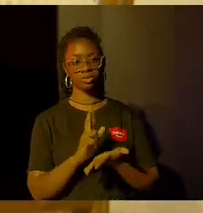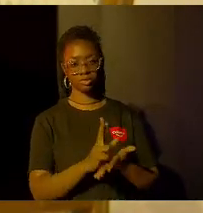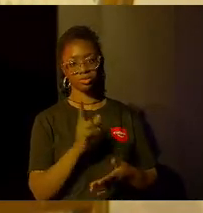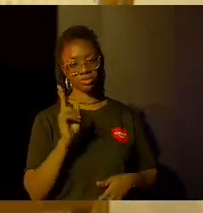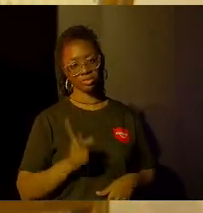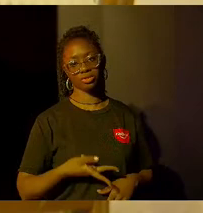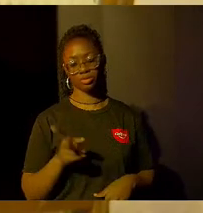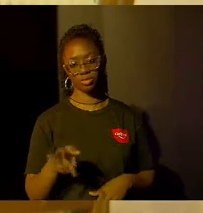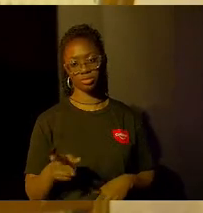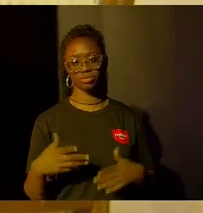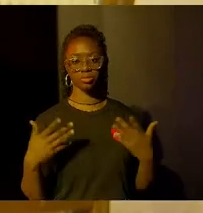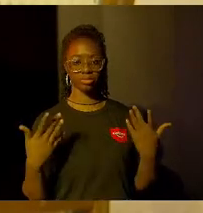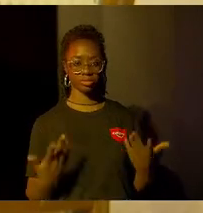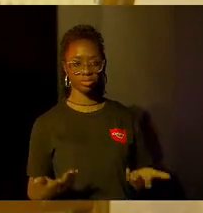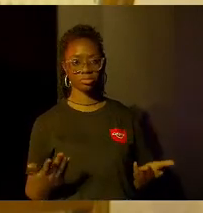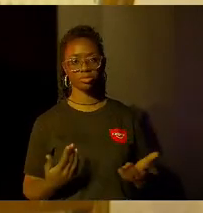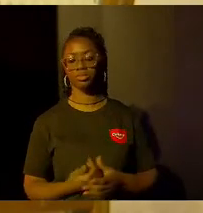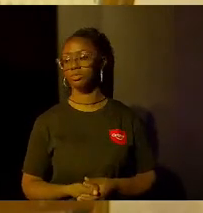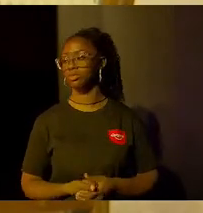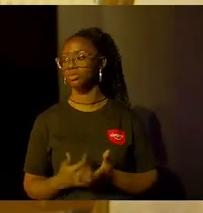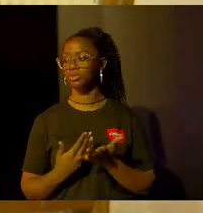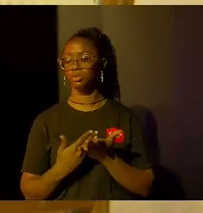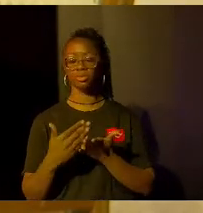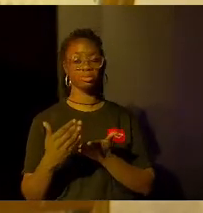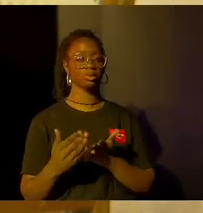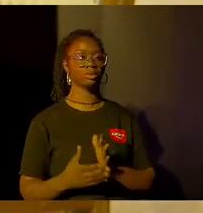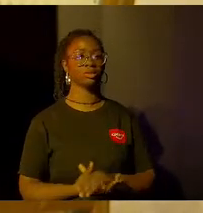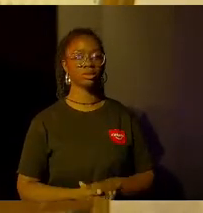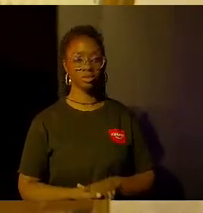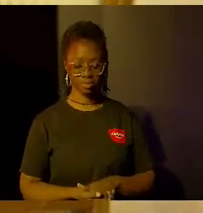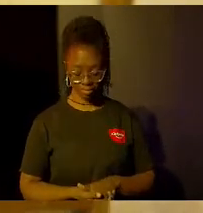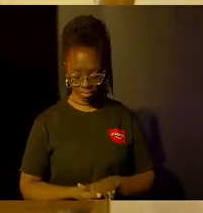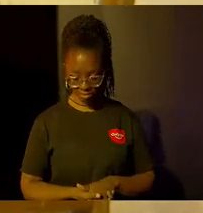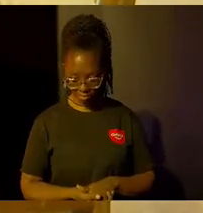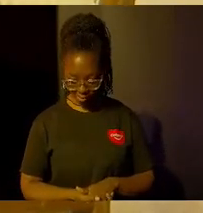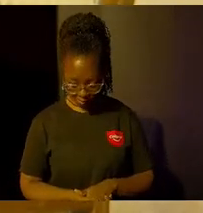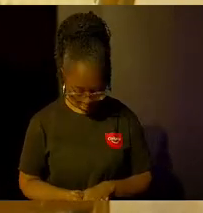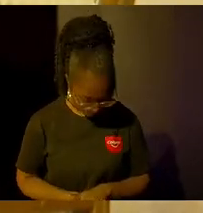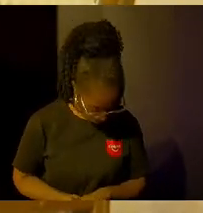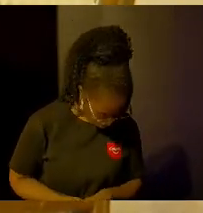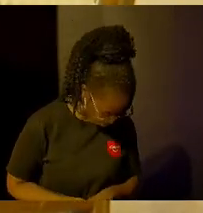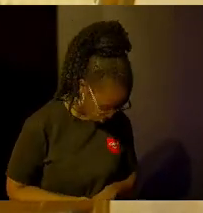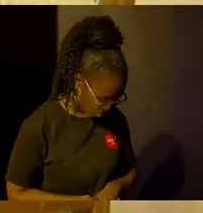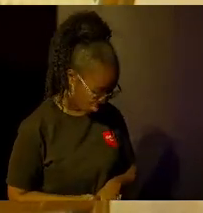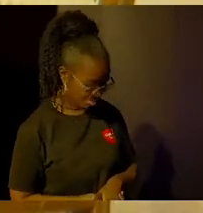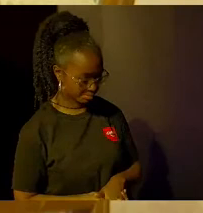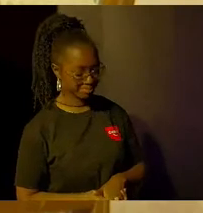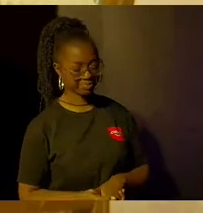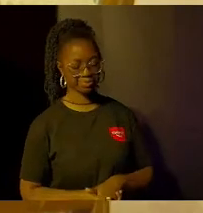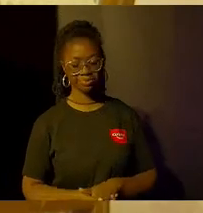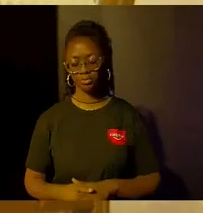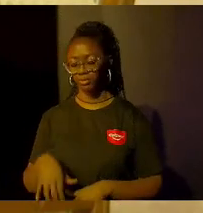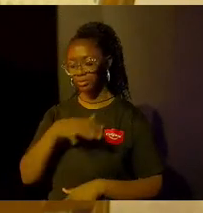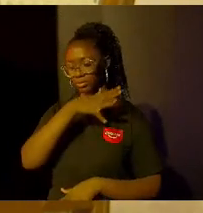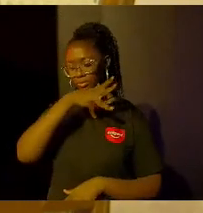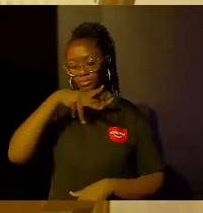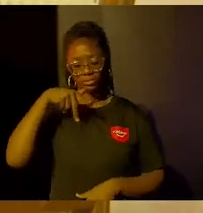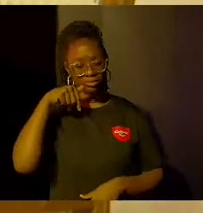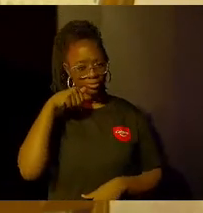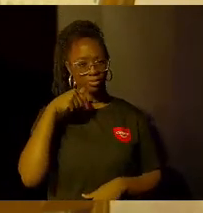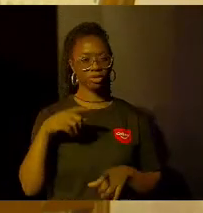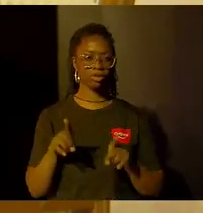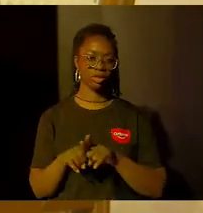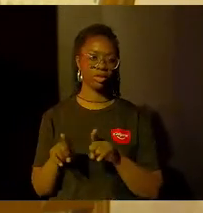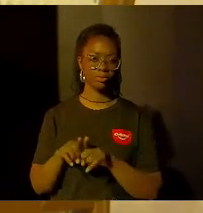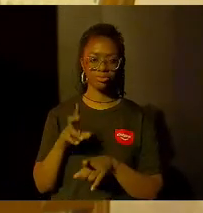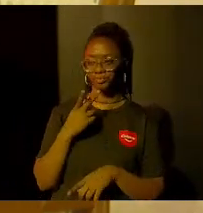então assim você começa sei lá com Machado de Assis você depois faz uma